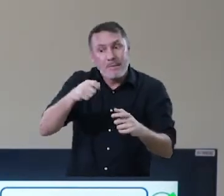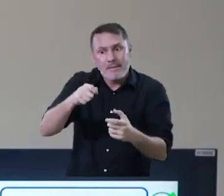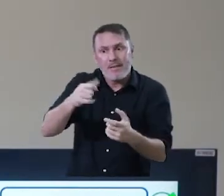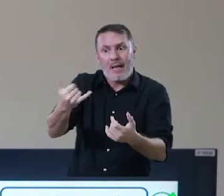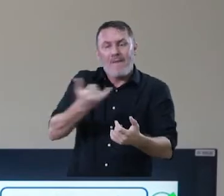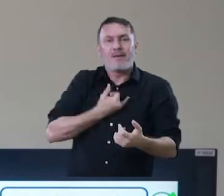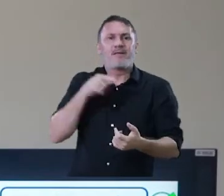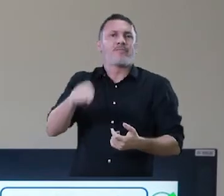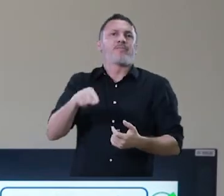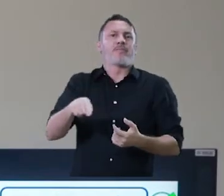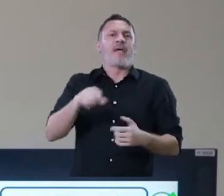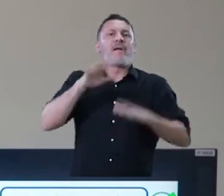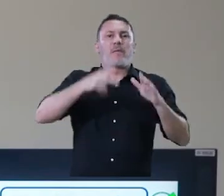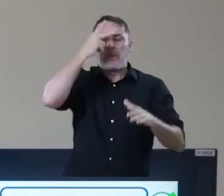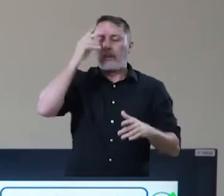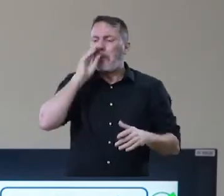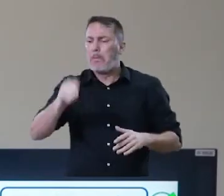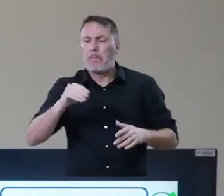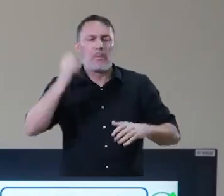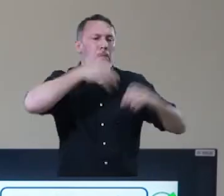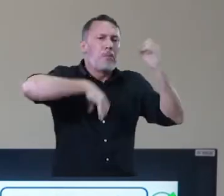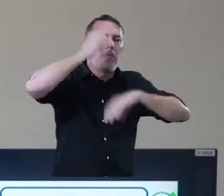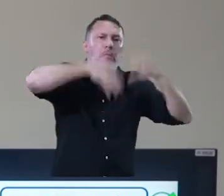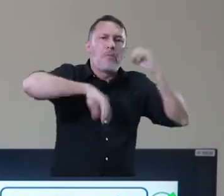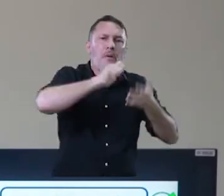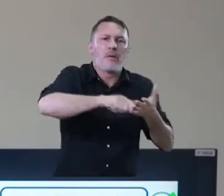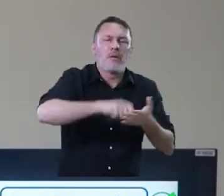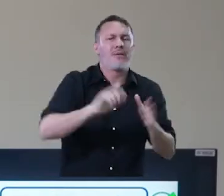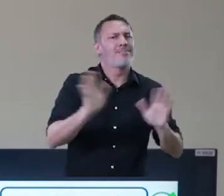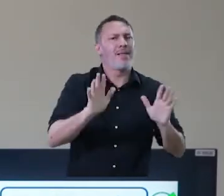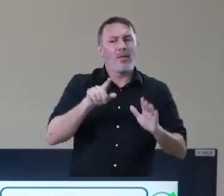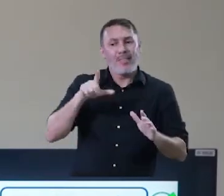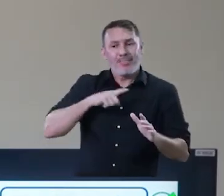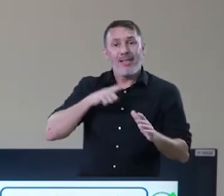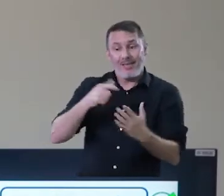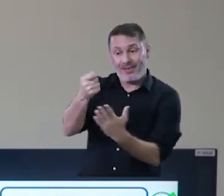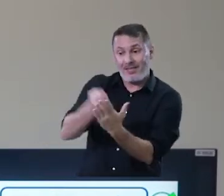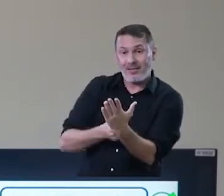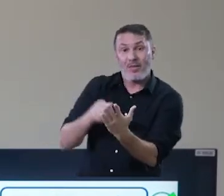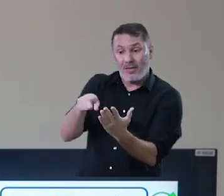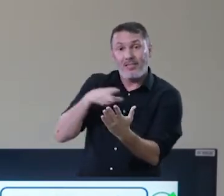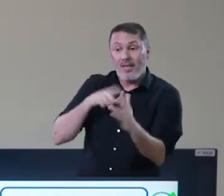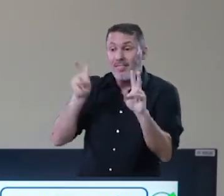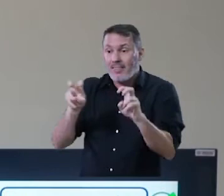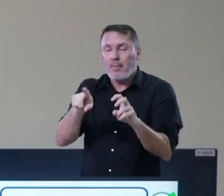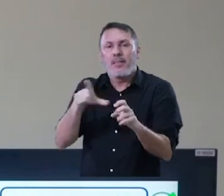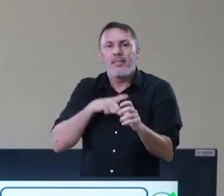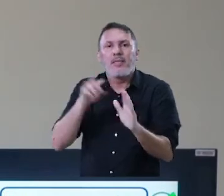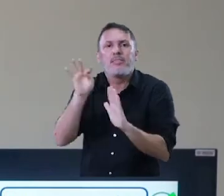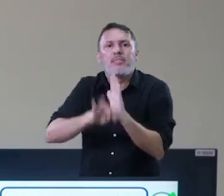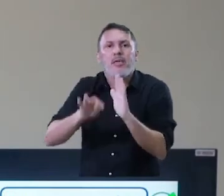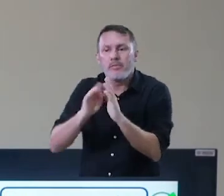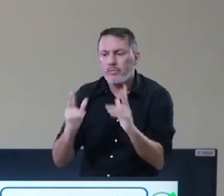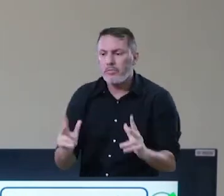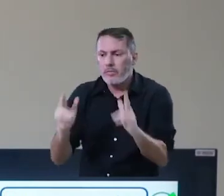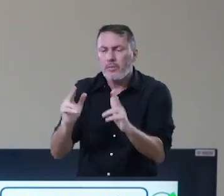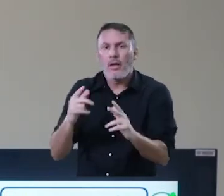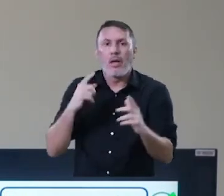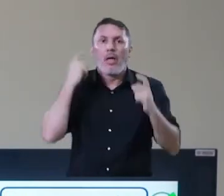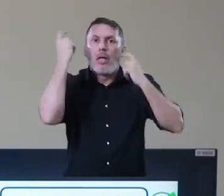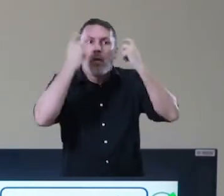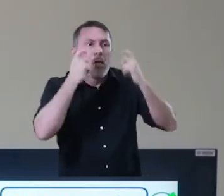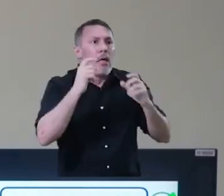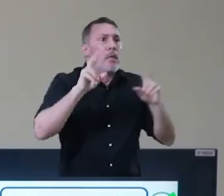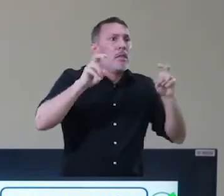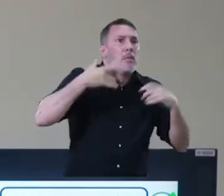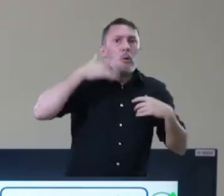sabia que a leitura da coletânea, ela vai te dar um norte para escrever? Às vezes, caiu um tema lá assim, meu Deus, que tema é esse? E